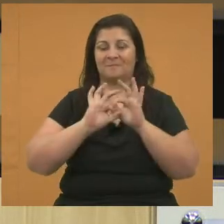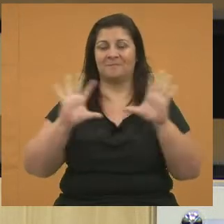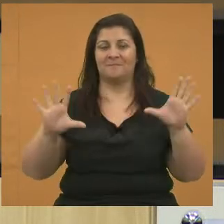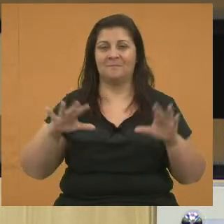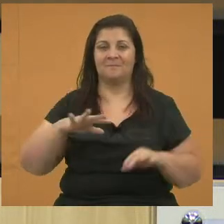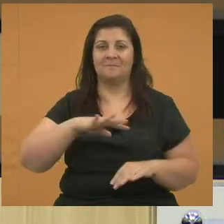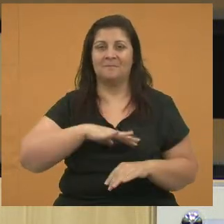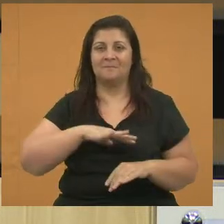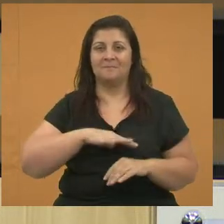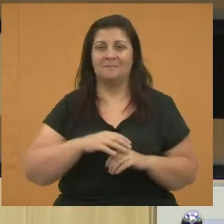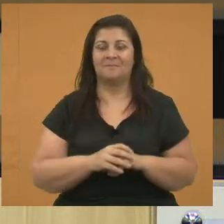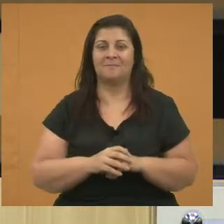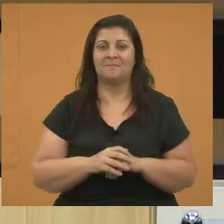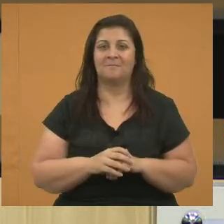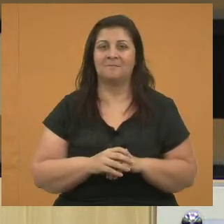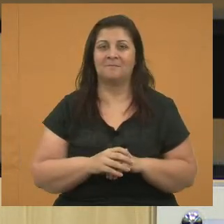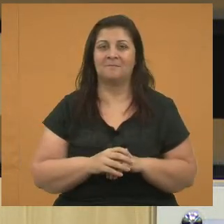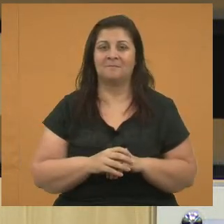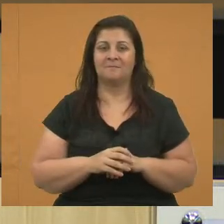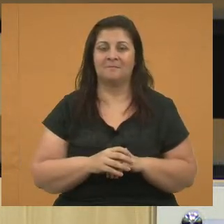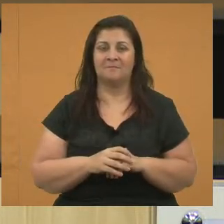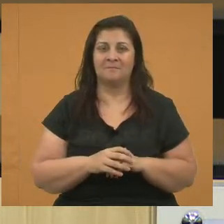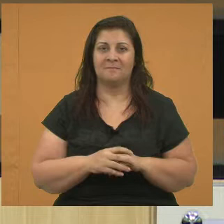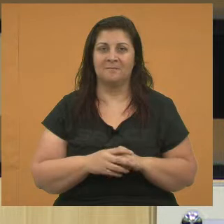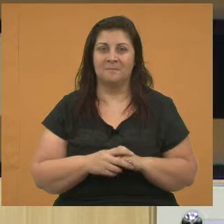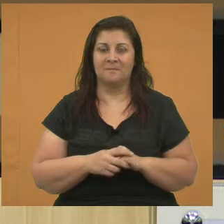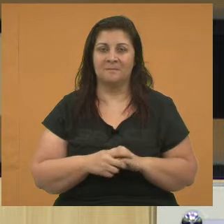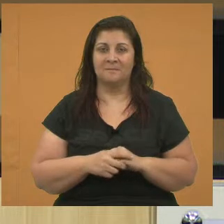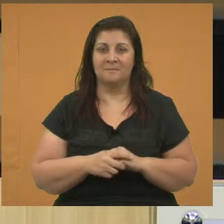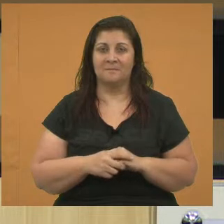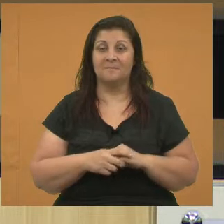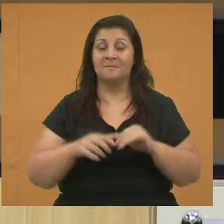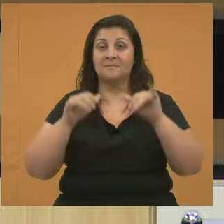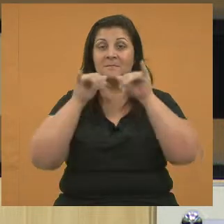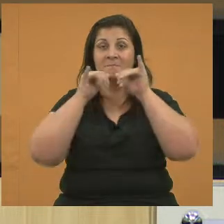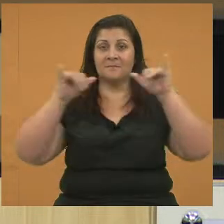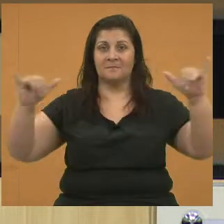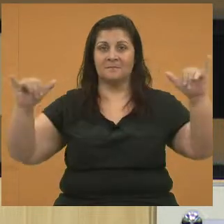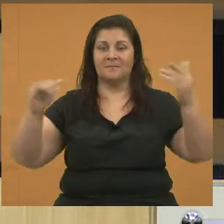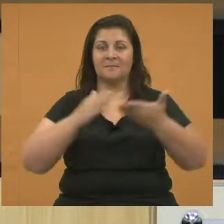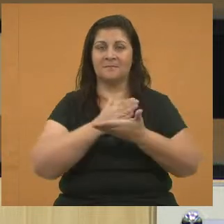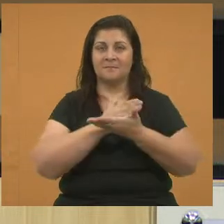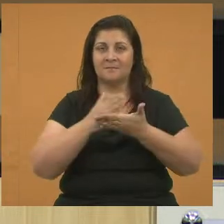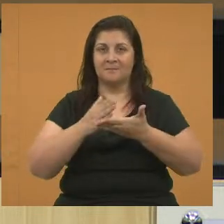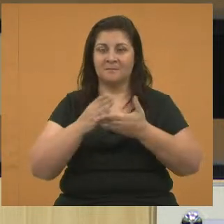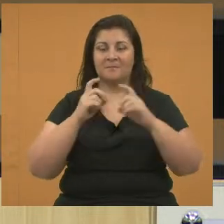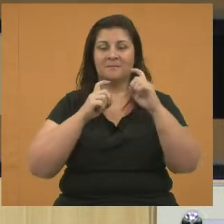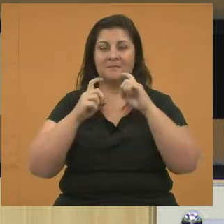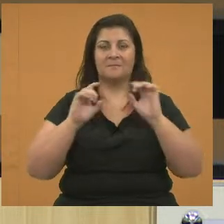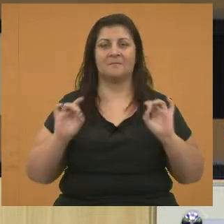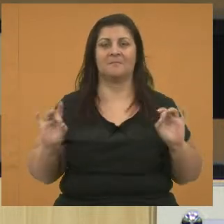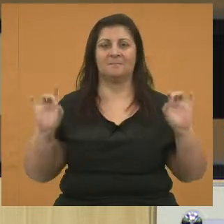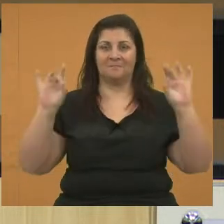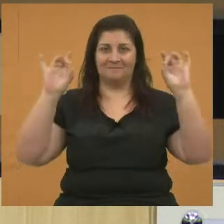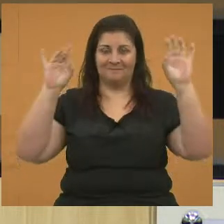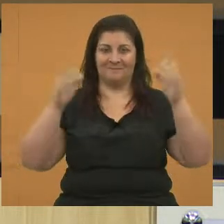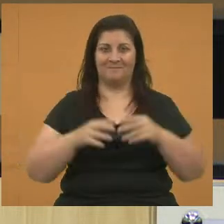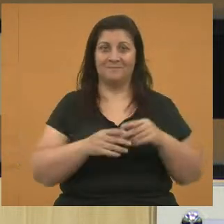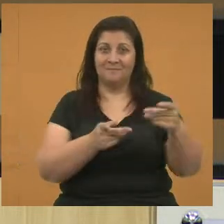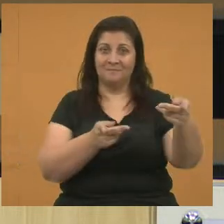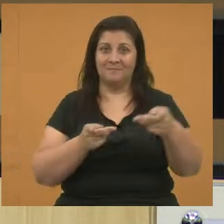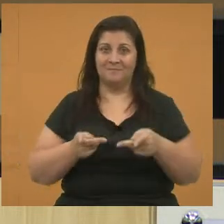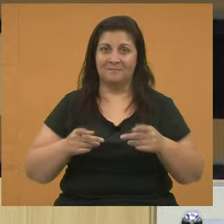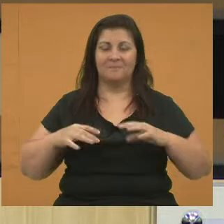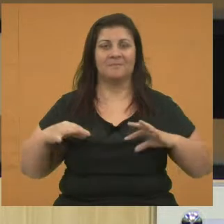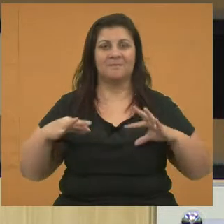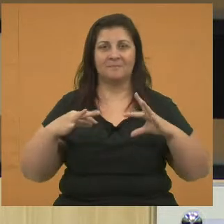e da instituição Câmara Municipal de Jacareí, e declaro aberta a presente sessão solene. E convido a todos